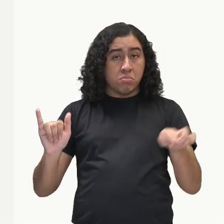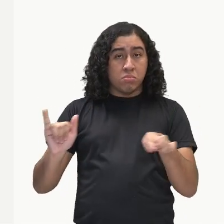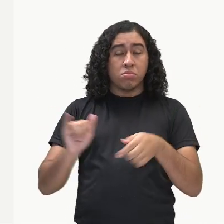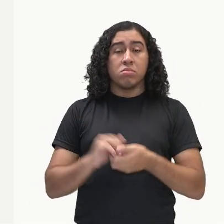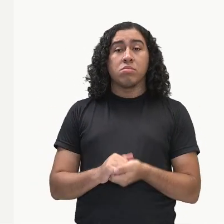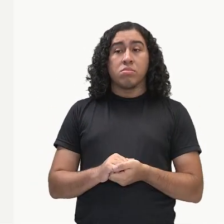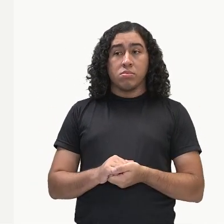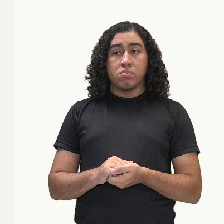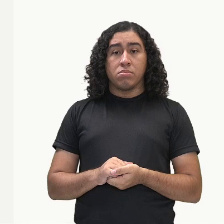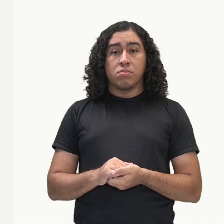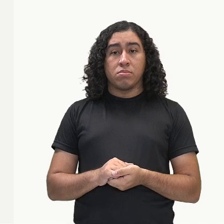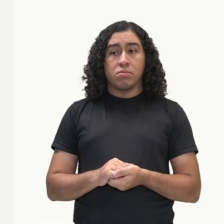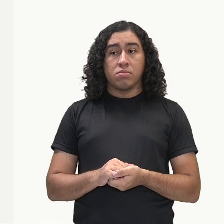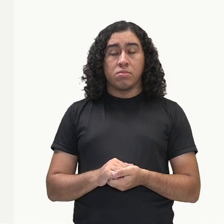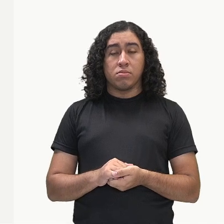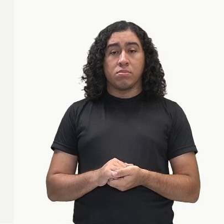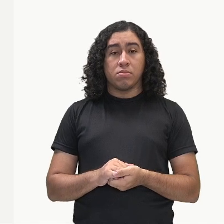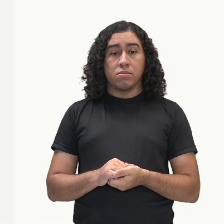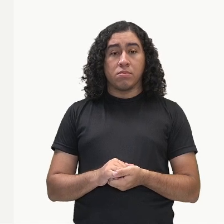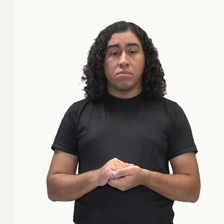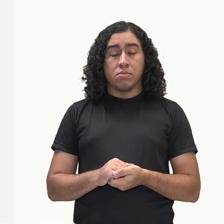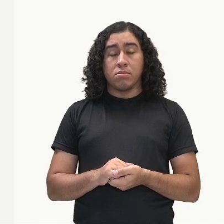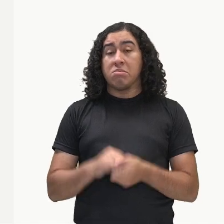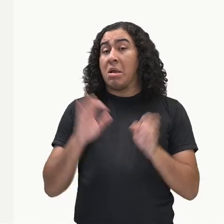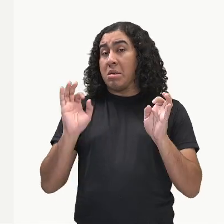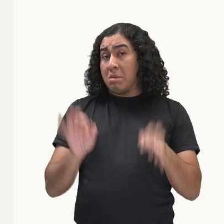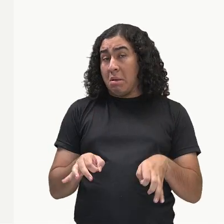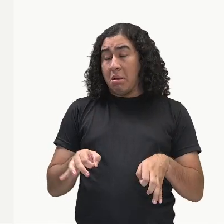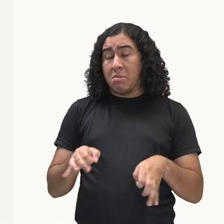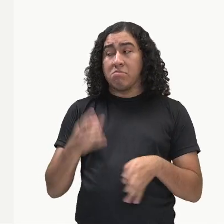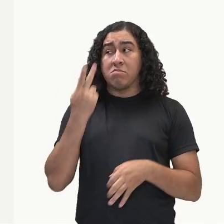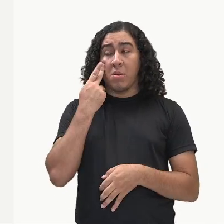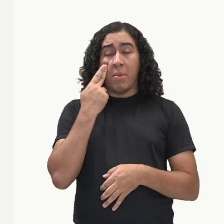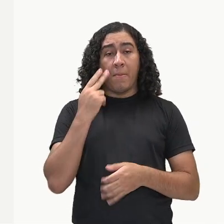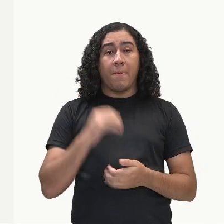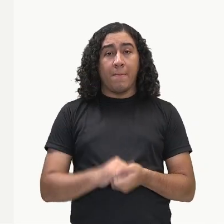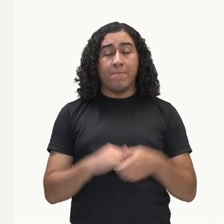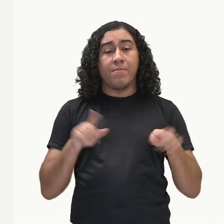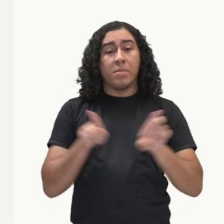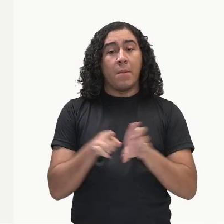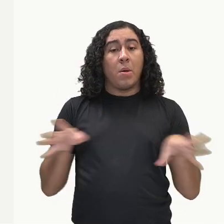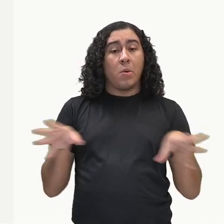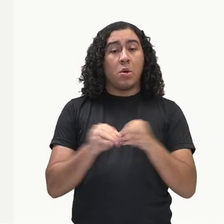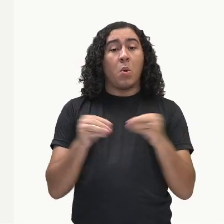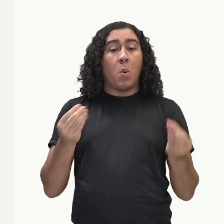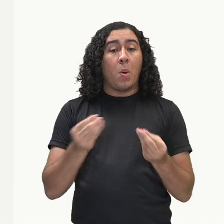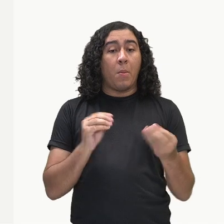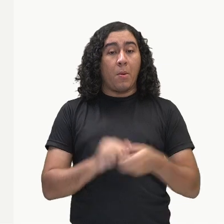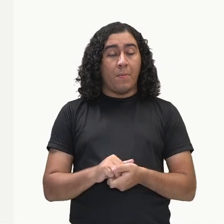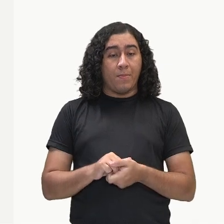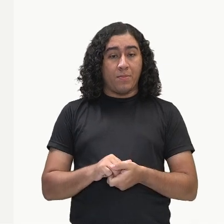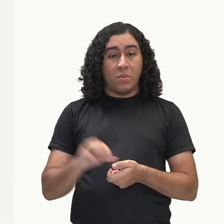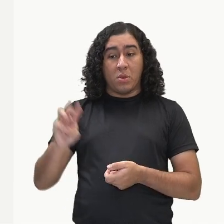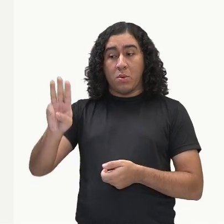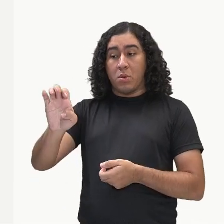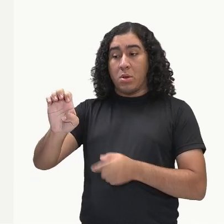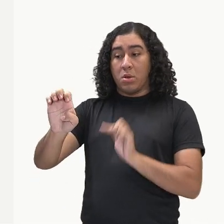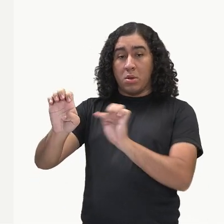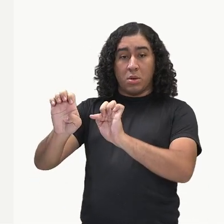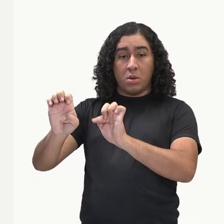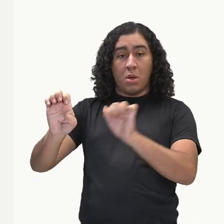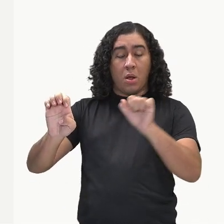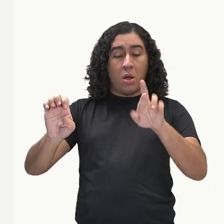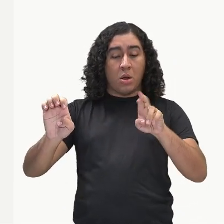not, they are not. Tranquilo, não é? E aqui a forma contraída ficou assim, ó. We aren't,